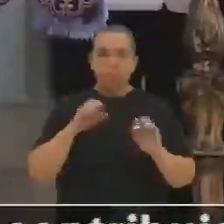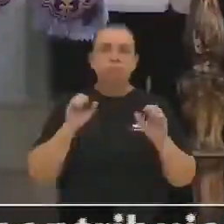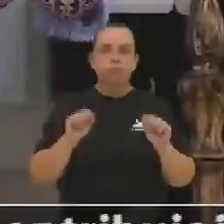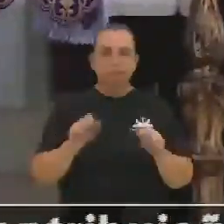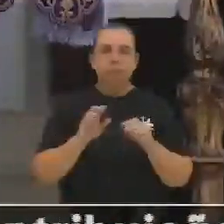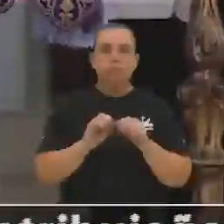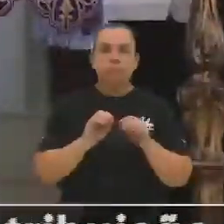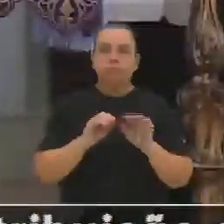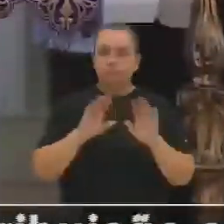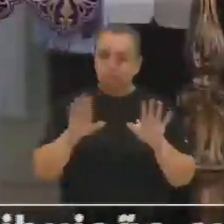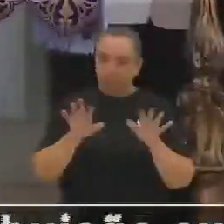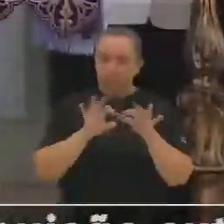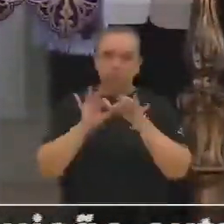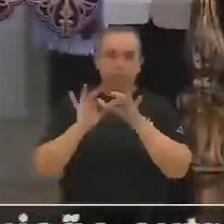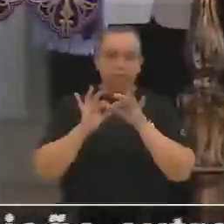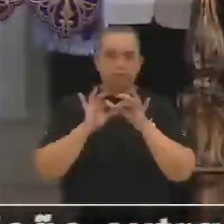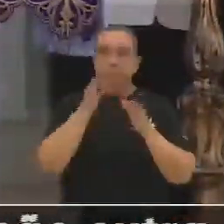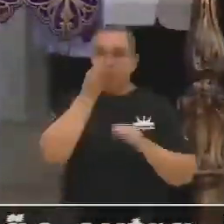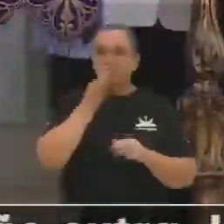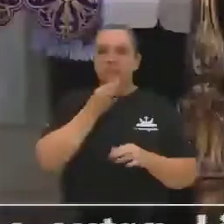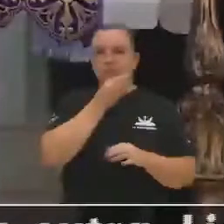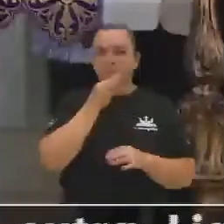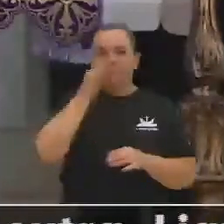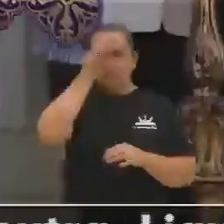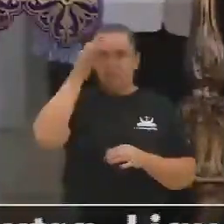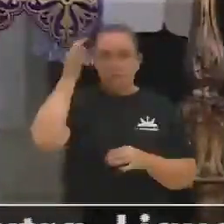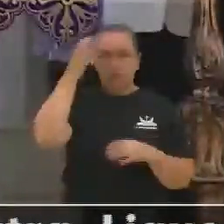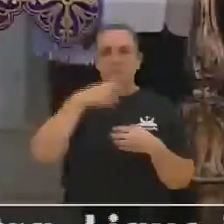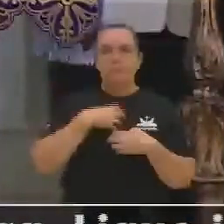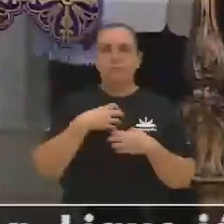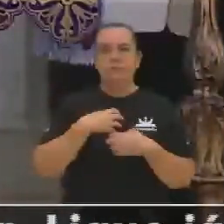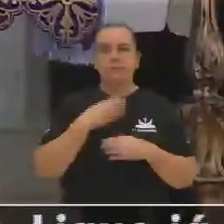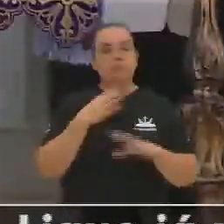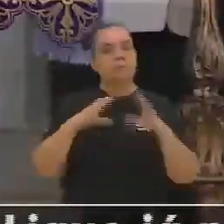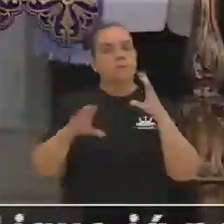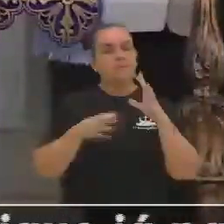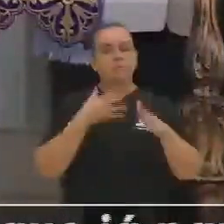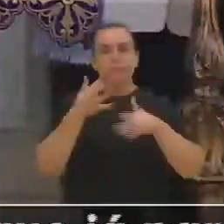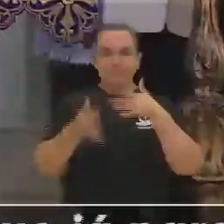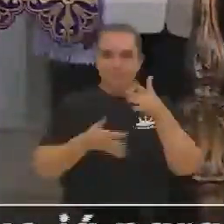pode fazer sua comunhão espiritual. Cantemos.